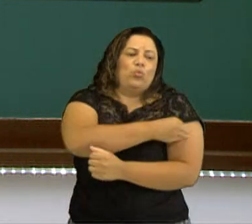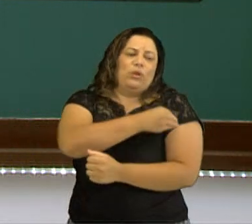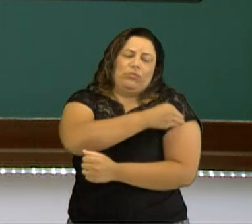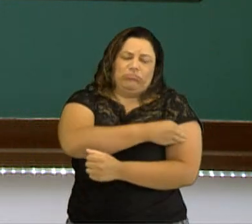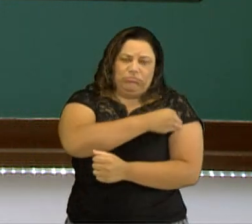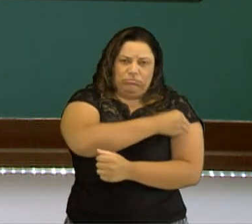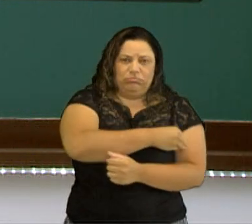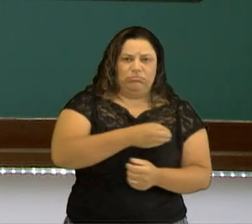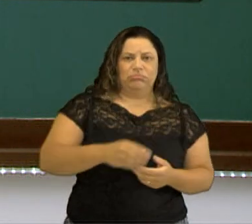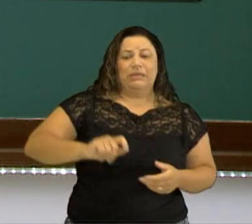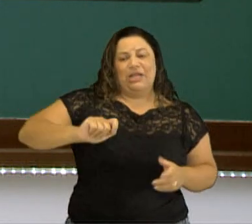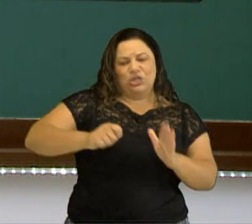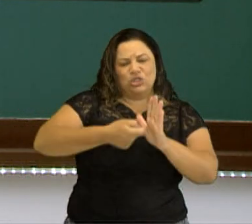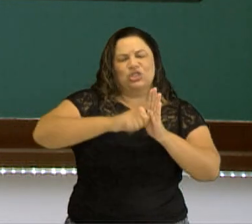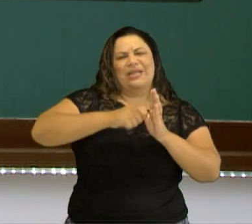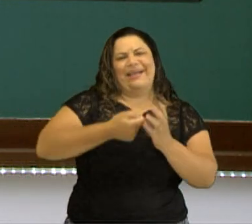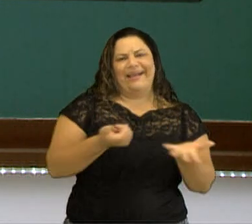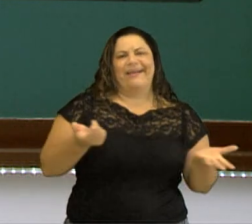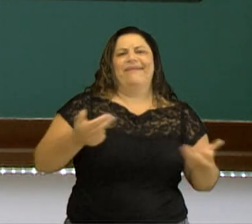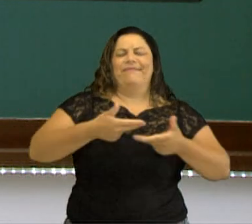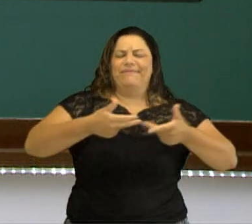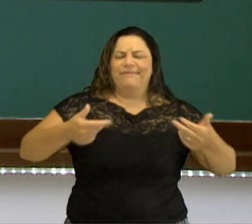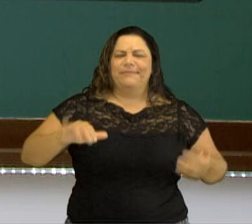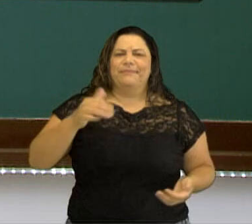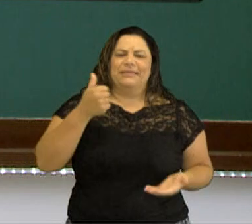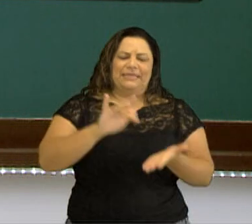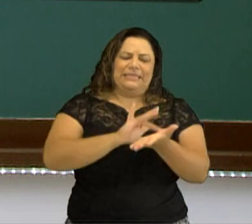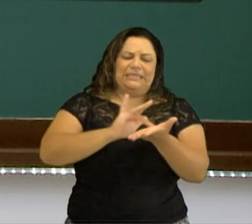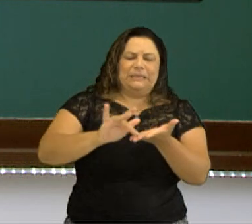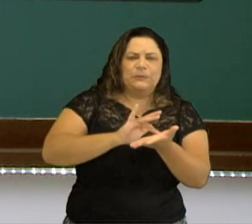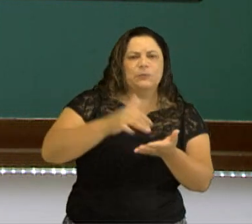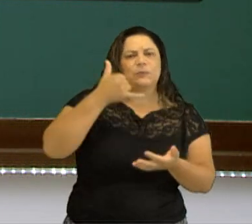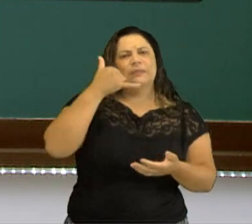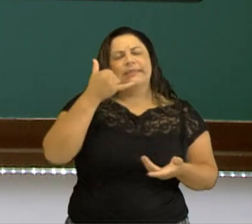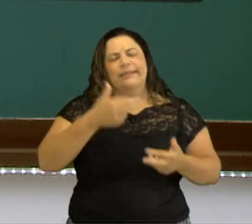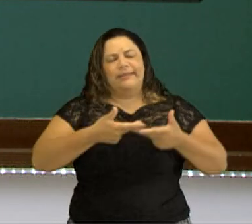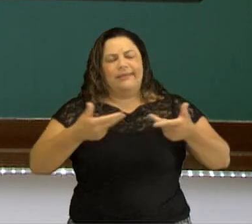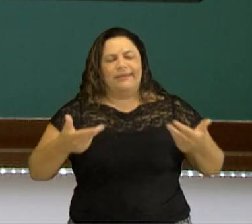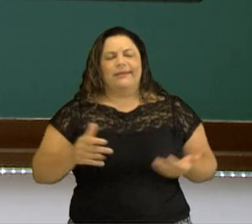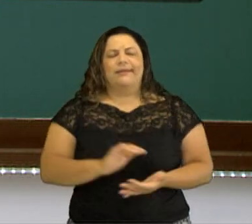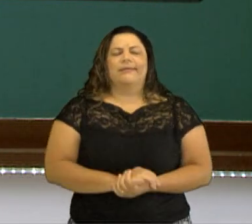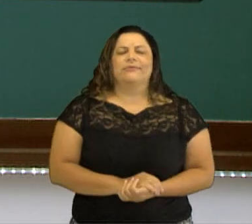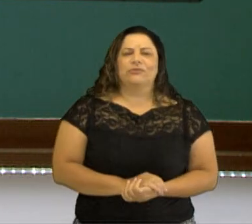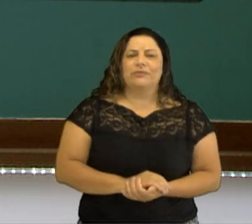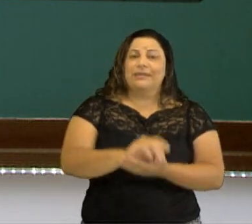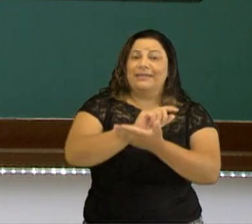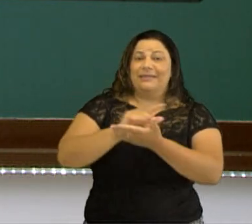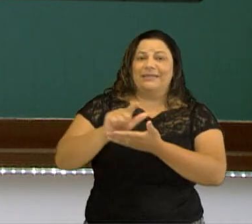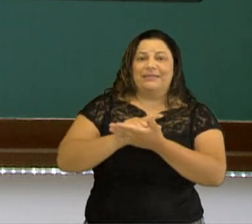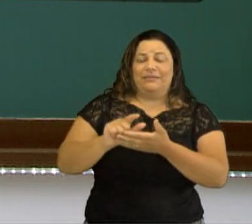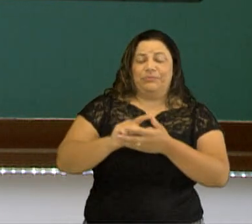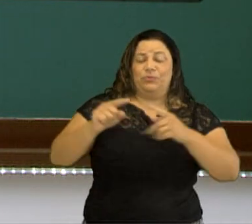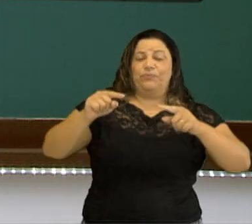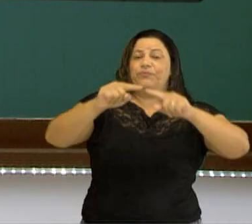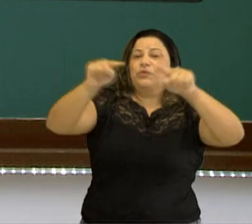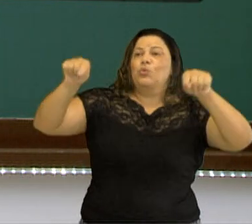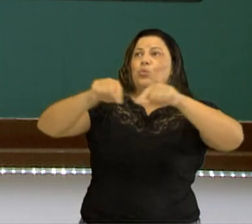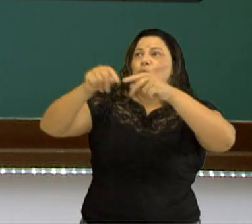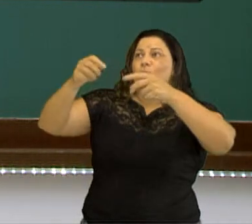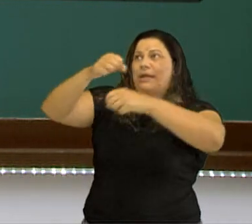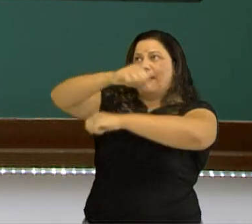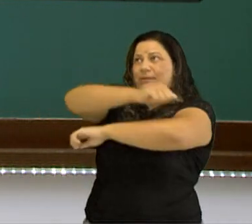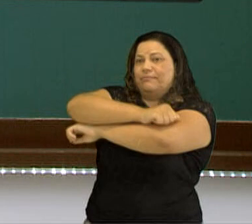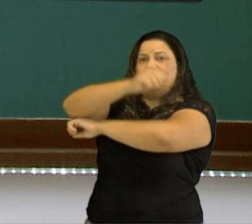chave, celular, controle, todas essas coisas manter sempre higienizado. Manter os ambientes ventilados, então sempre